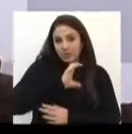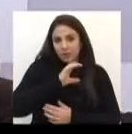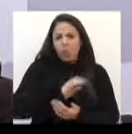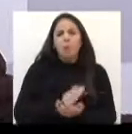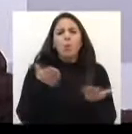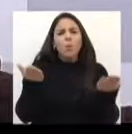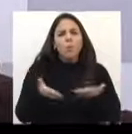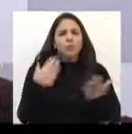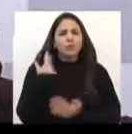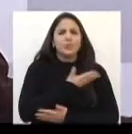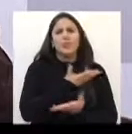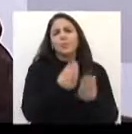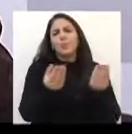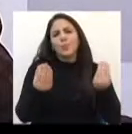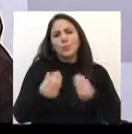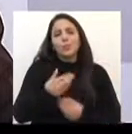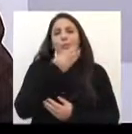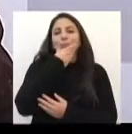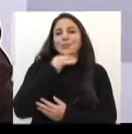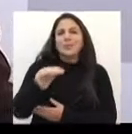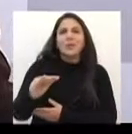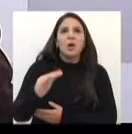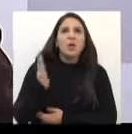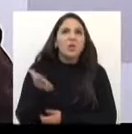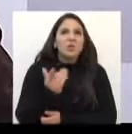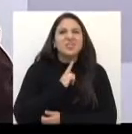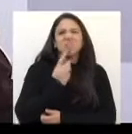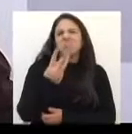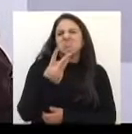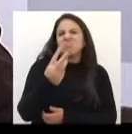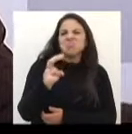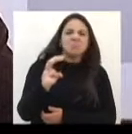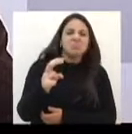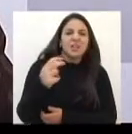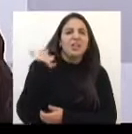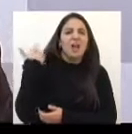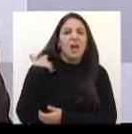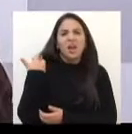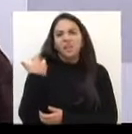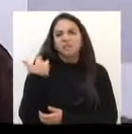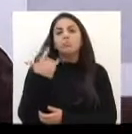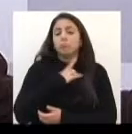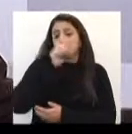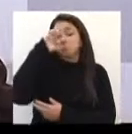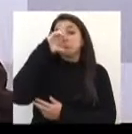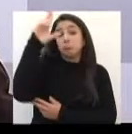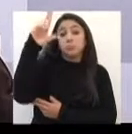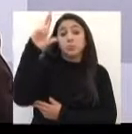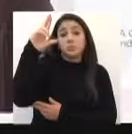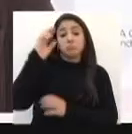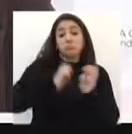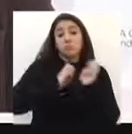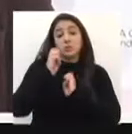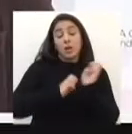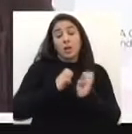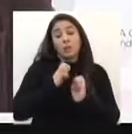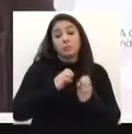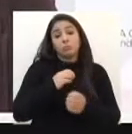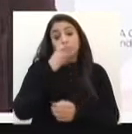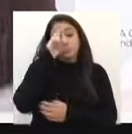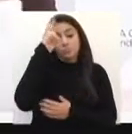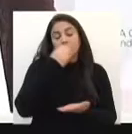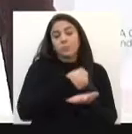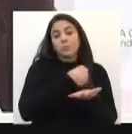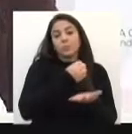guri que hoje eu chamo que tem 35, 36 anos de idade, que são empresários, que são donos de oficina, que estão gerando emprego. O